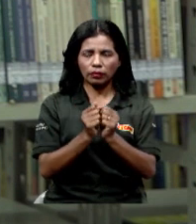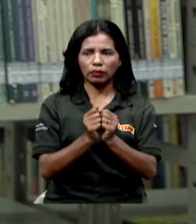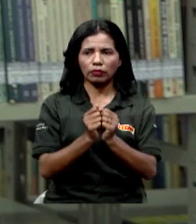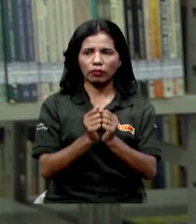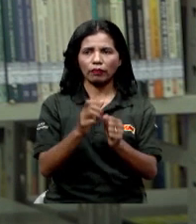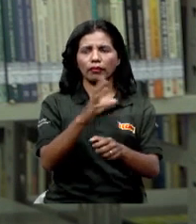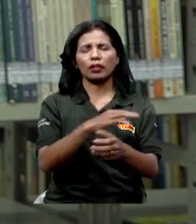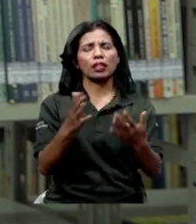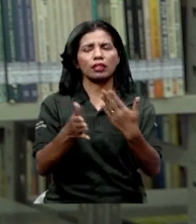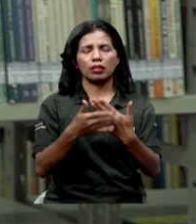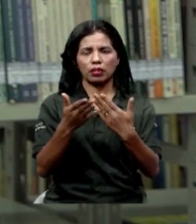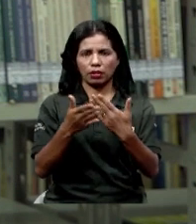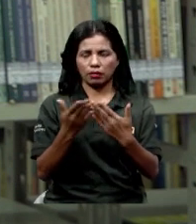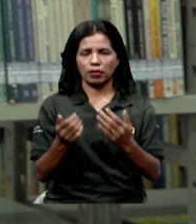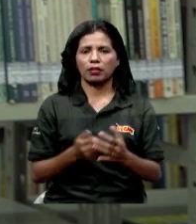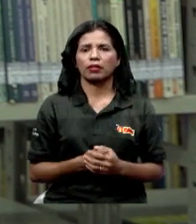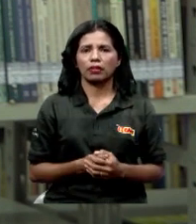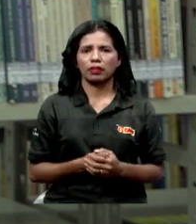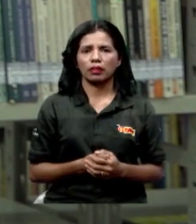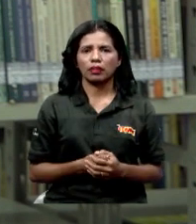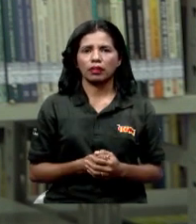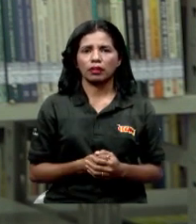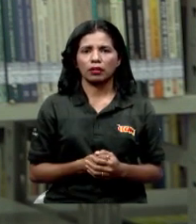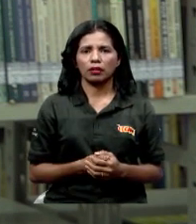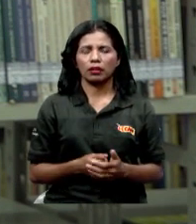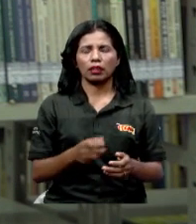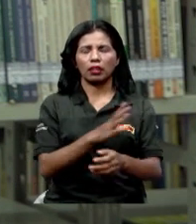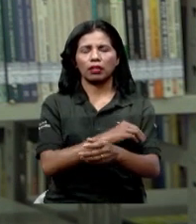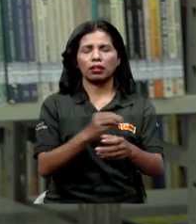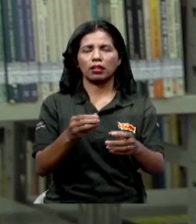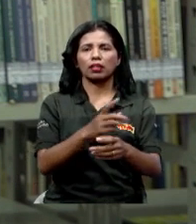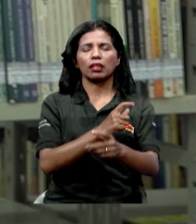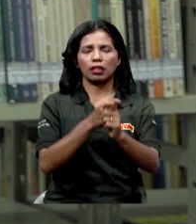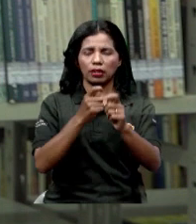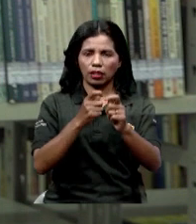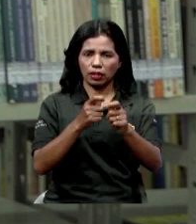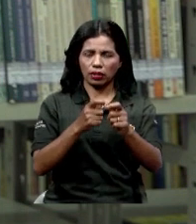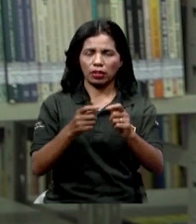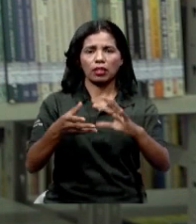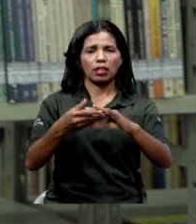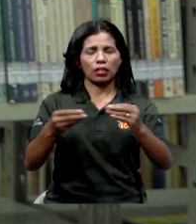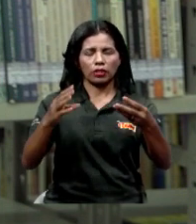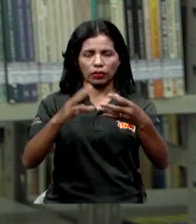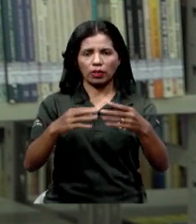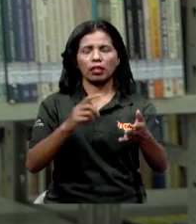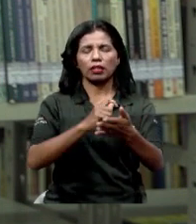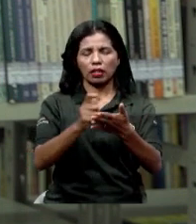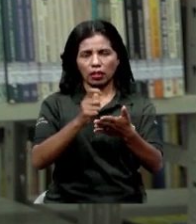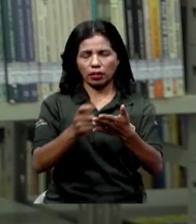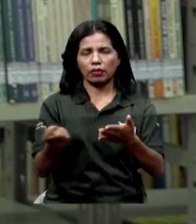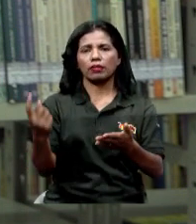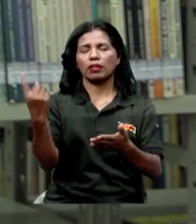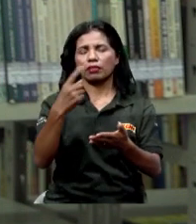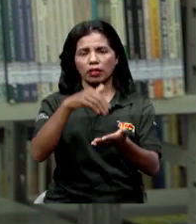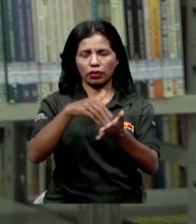meus simples, né? Meus simples, testo badak ruma, hori trena na fatin, ninye estudante